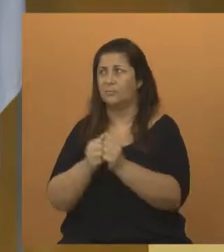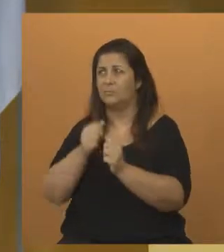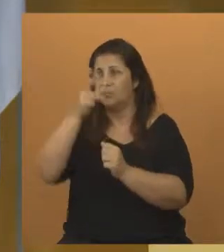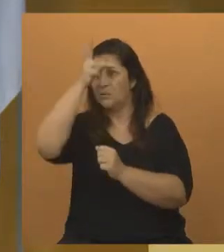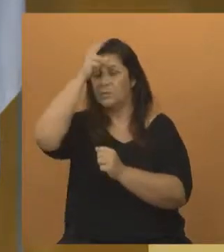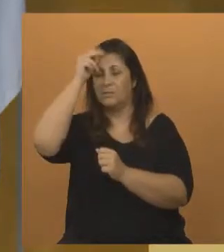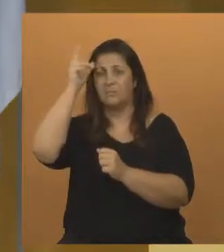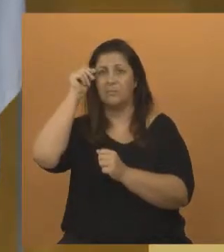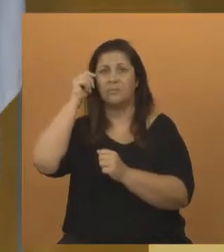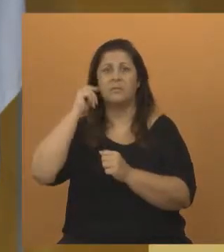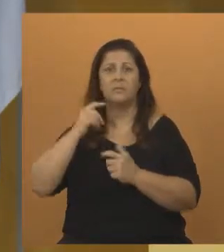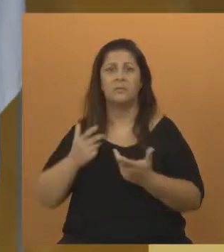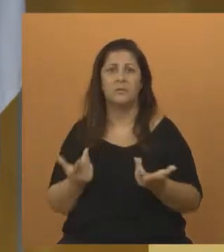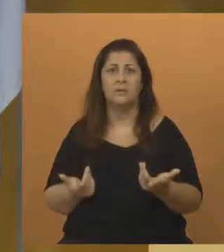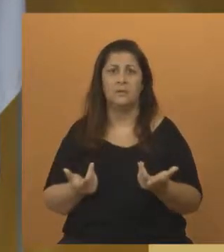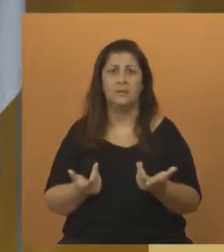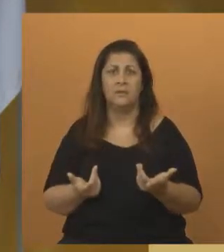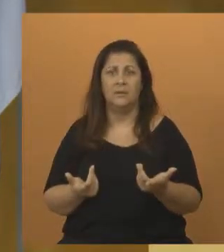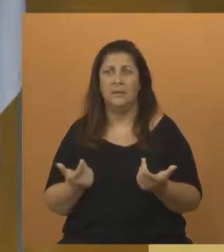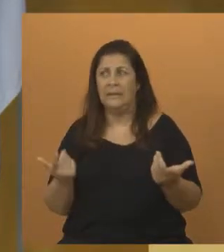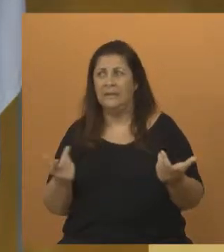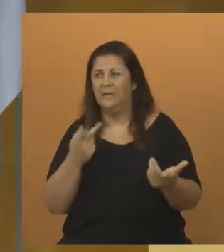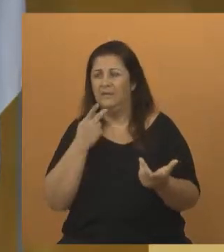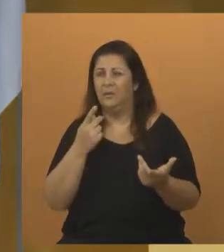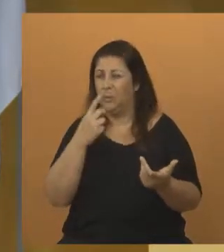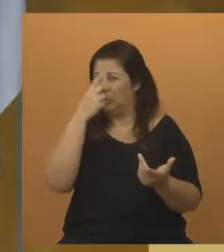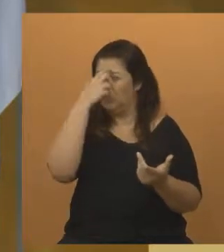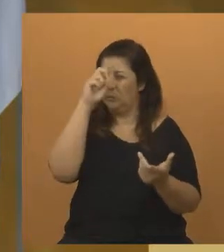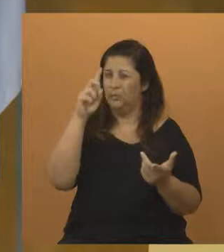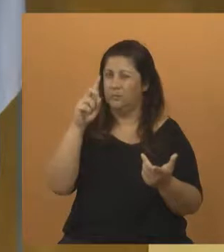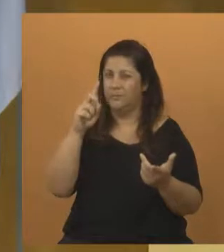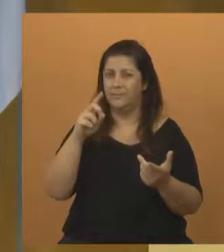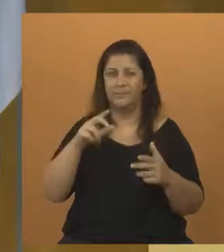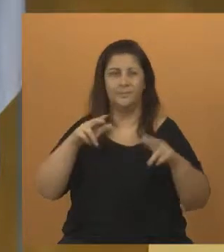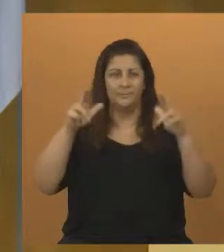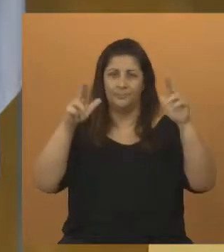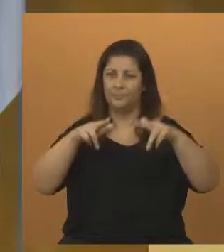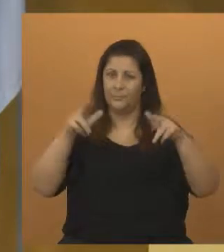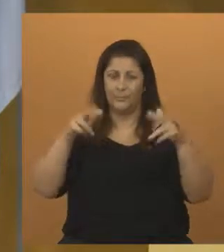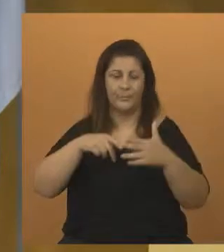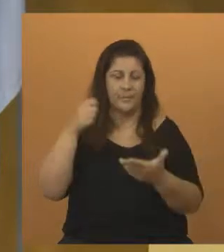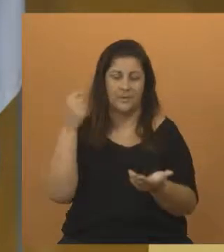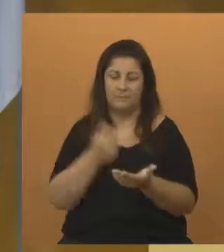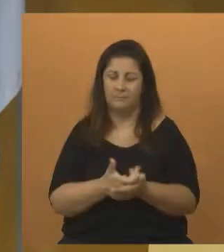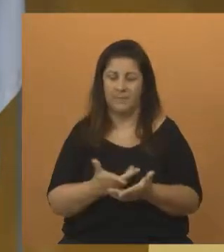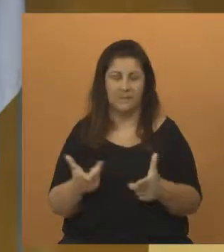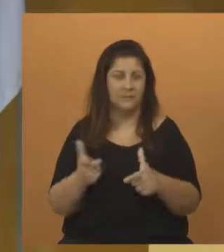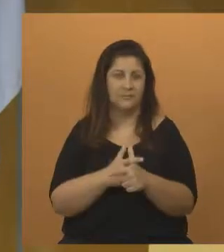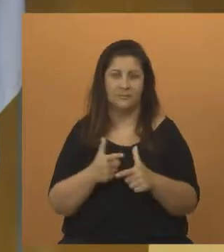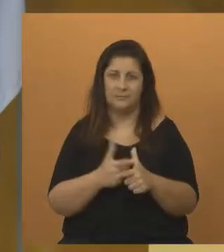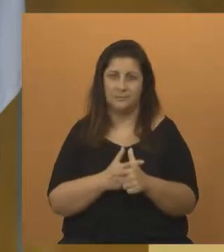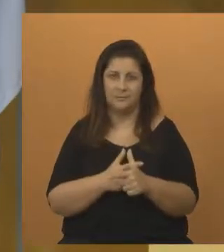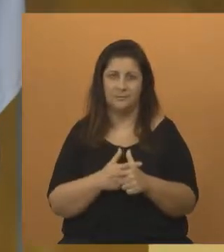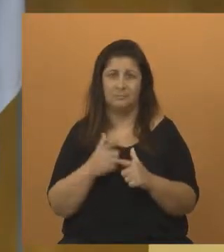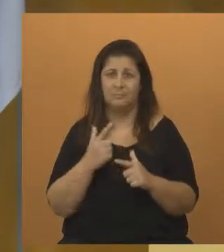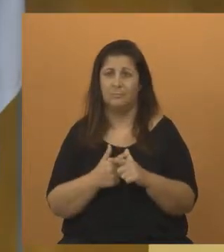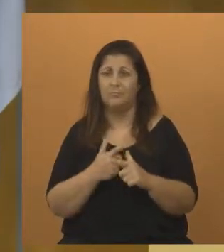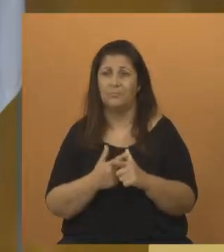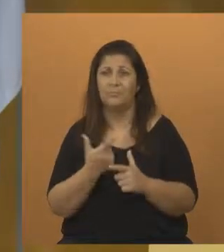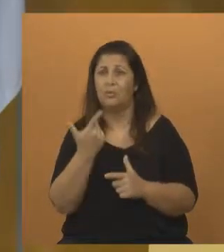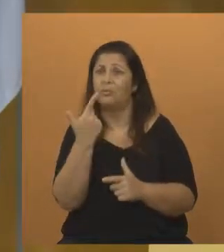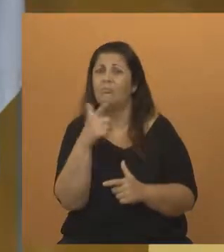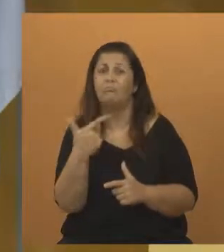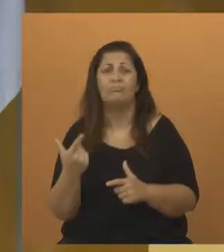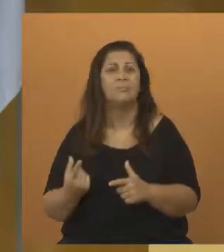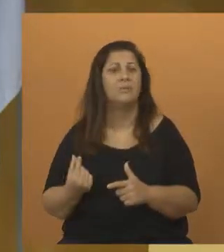dívidas, você ficou meio na dúvida, eu vou afirmar para você que são impagáveis. Os clubes não têm pernas